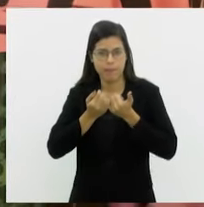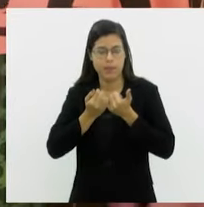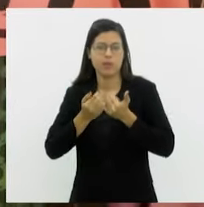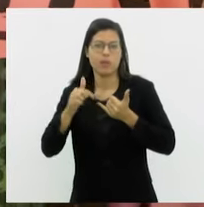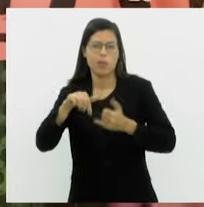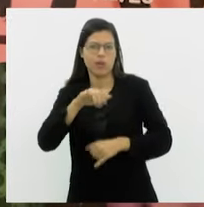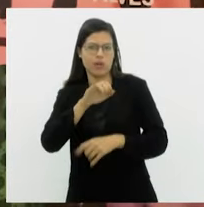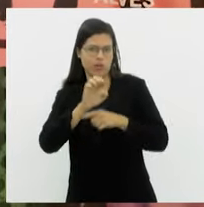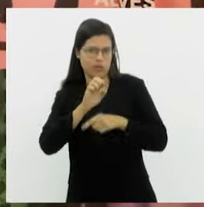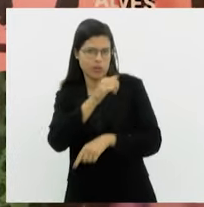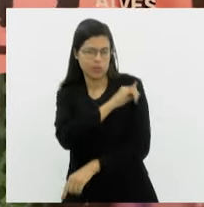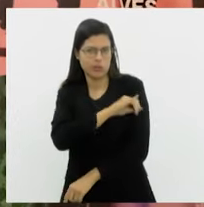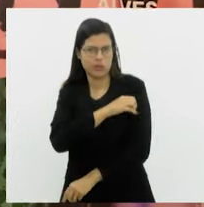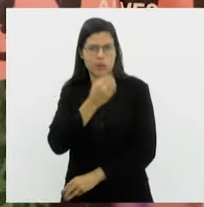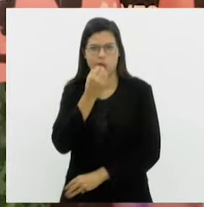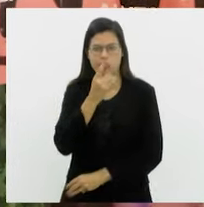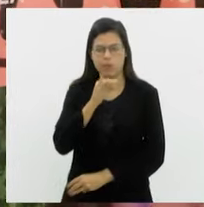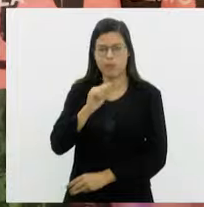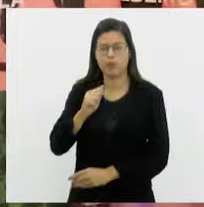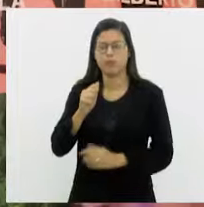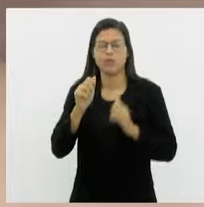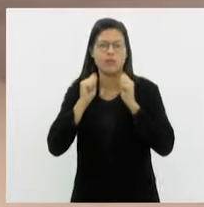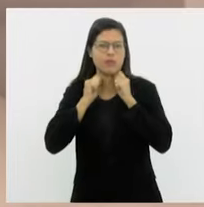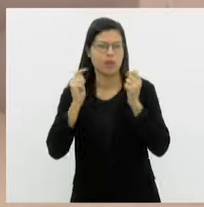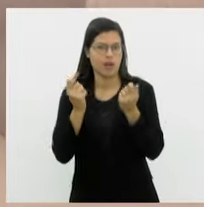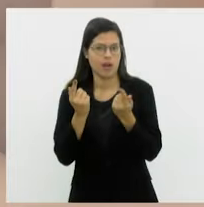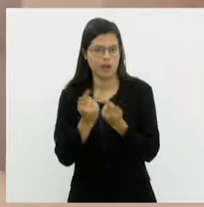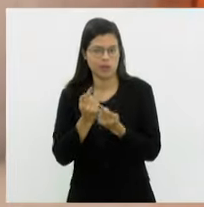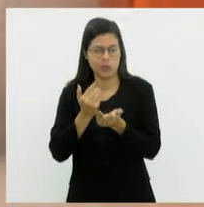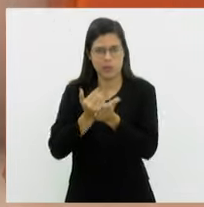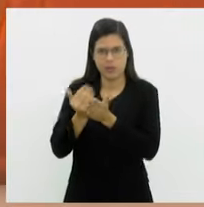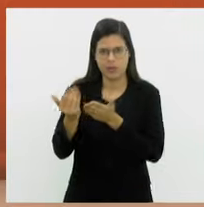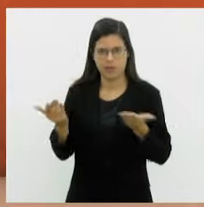do Estado. O Bom Dia Alerj começa agora.